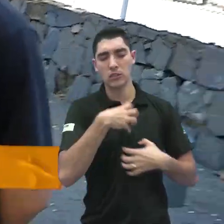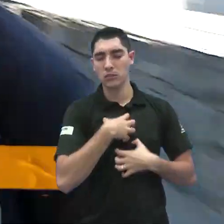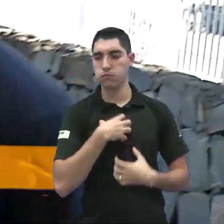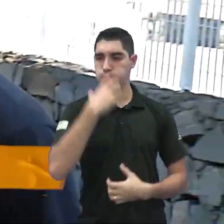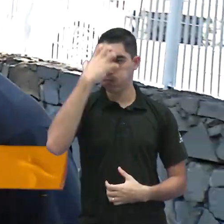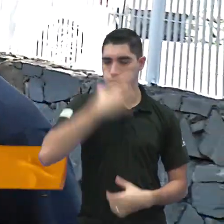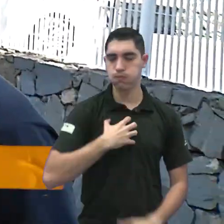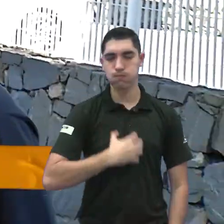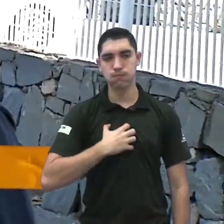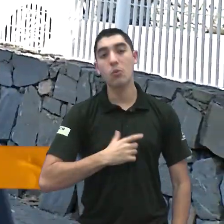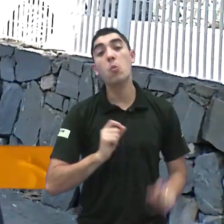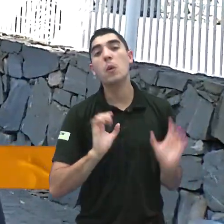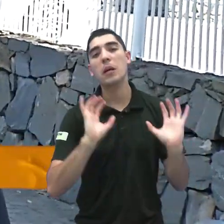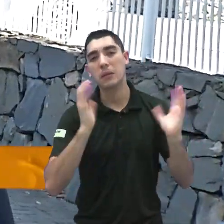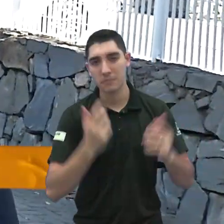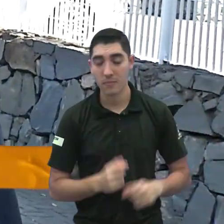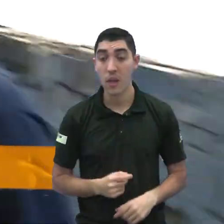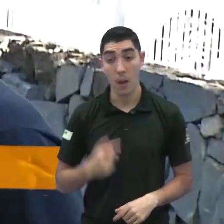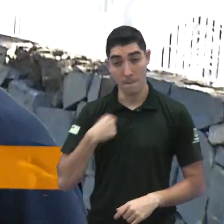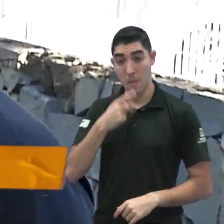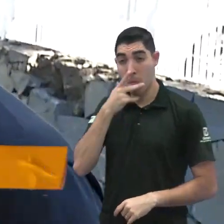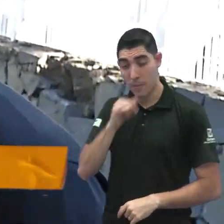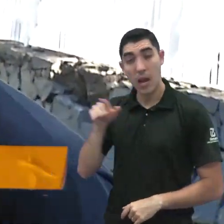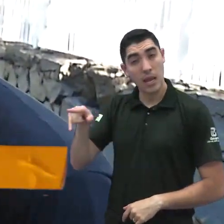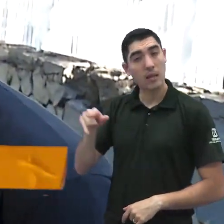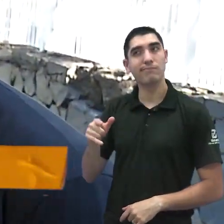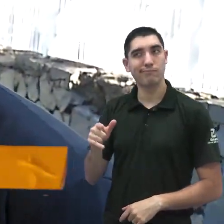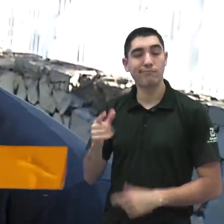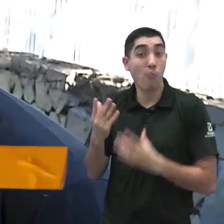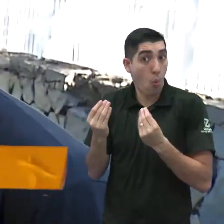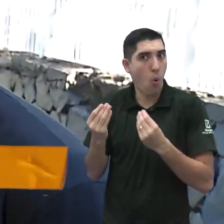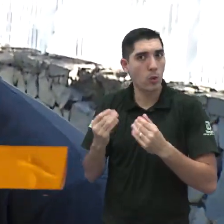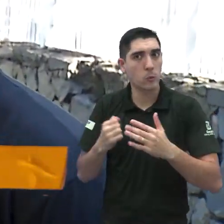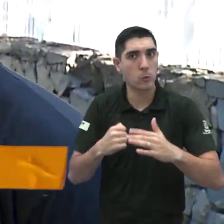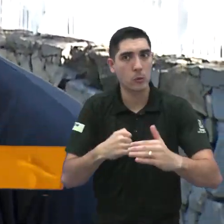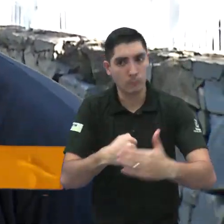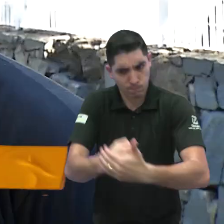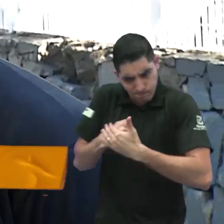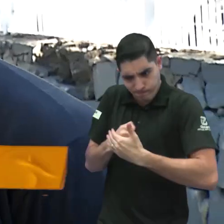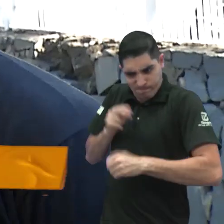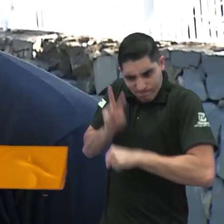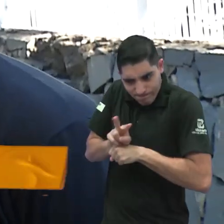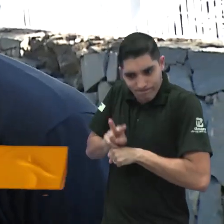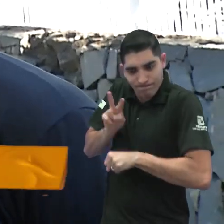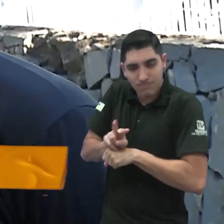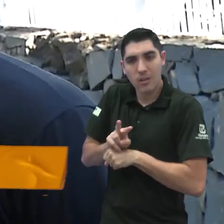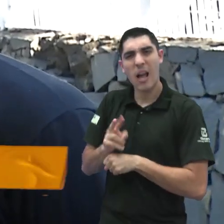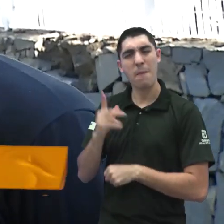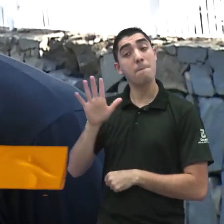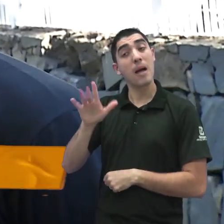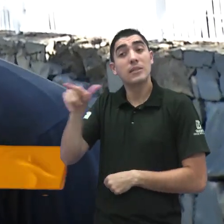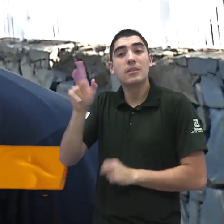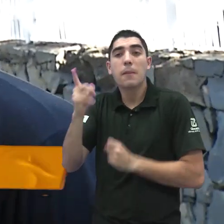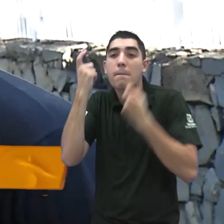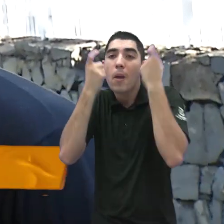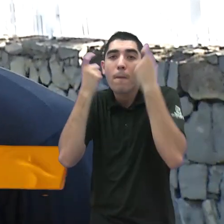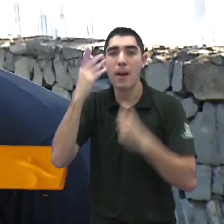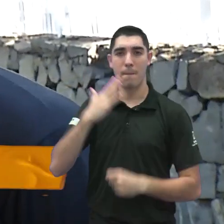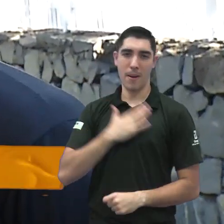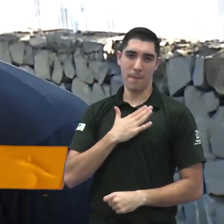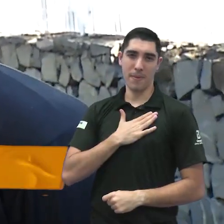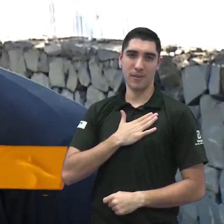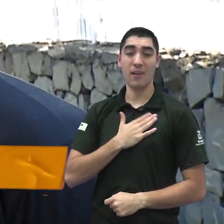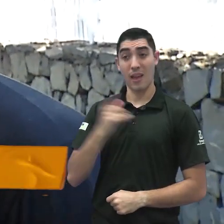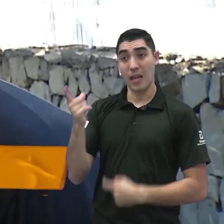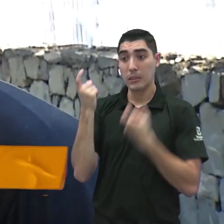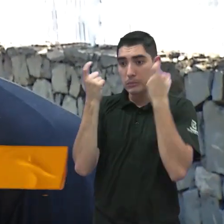liberdade? Meu pai, às vezes, ele pode ser um pouco protetor demais, mas ele pensa muito em mim. Eu acho que ele pensa muito no